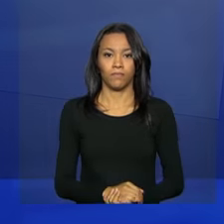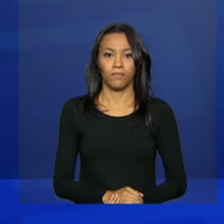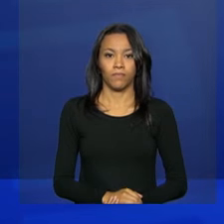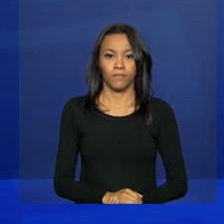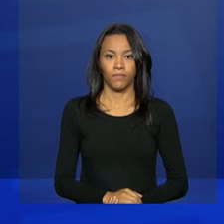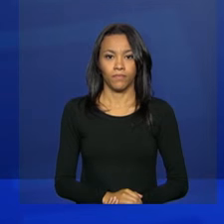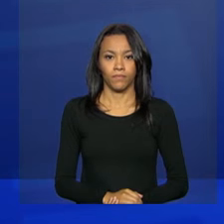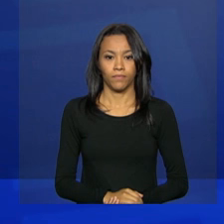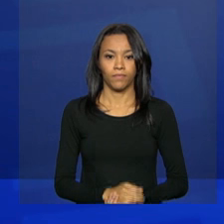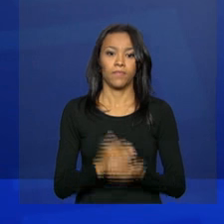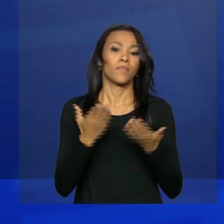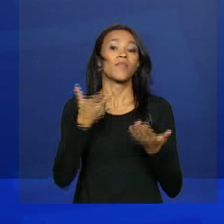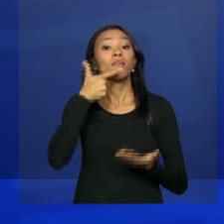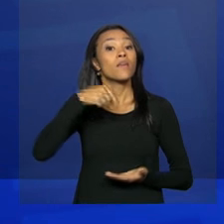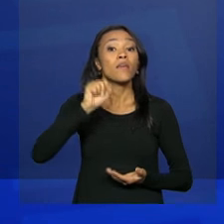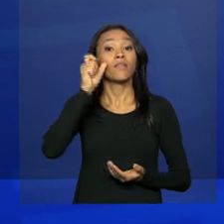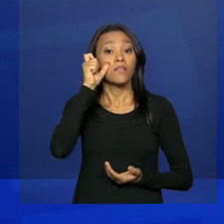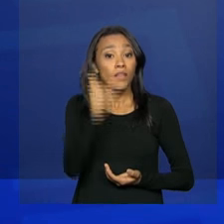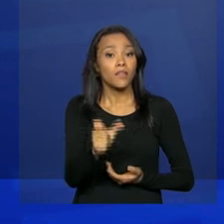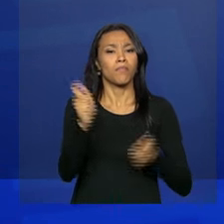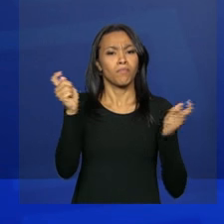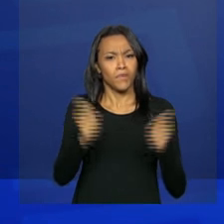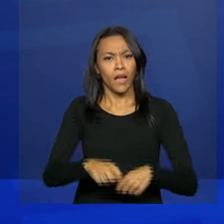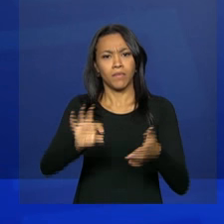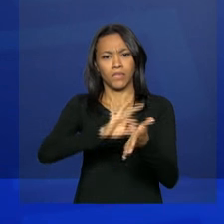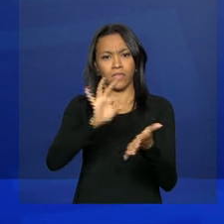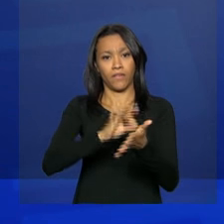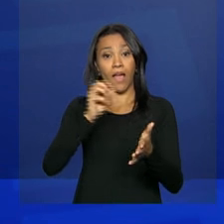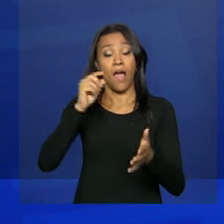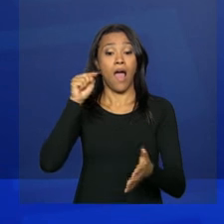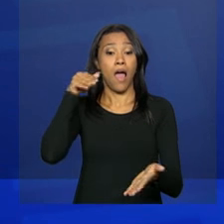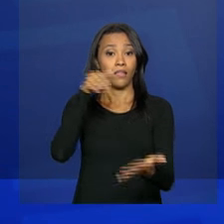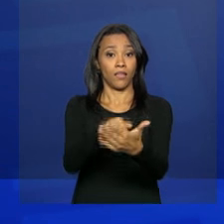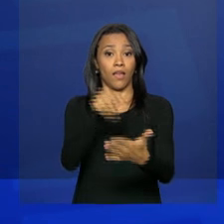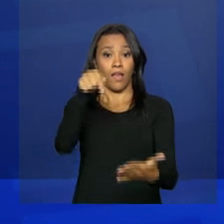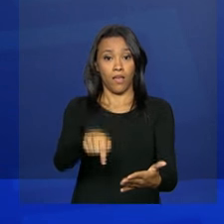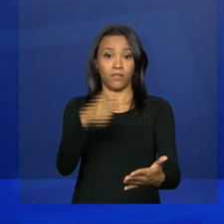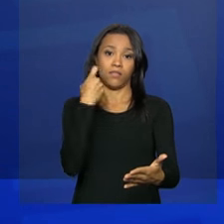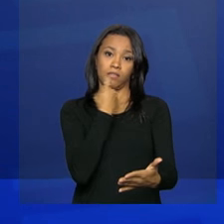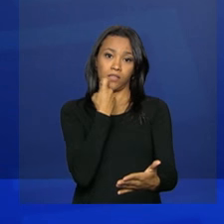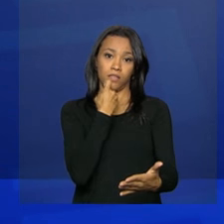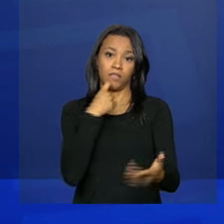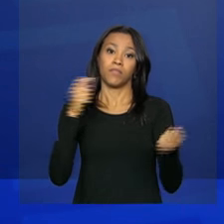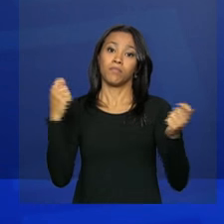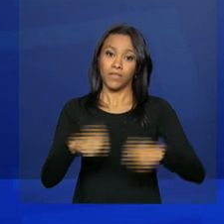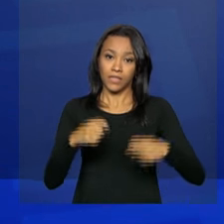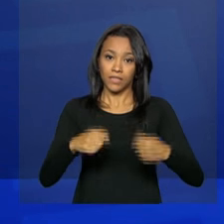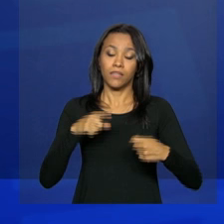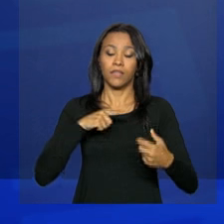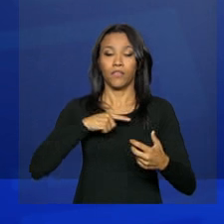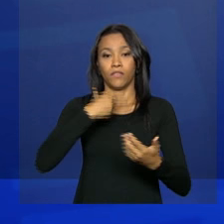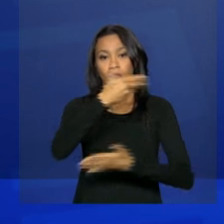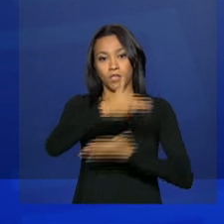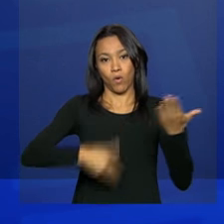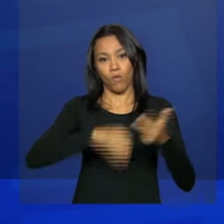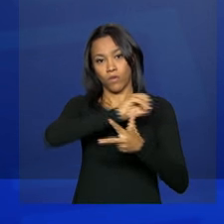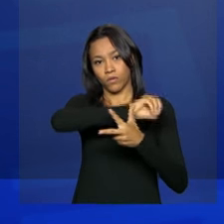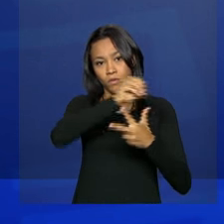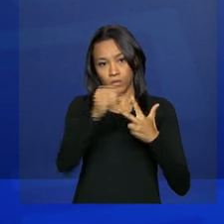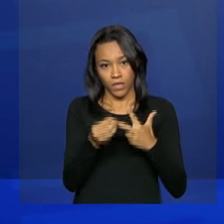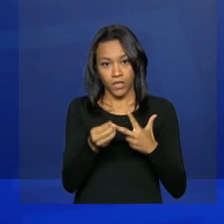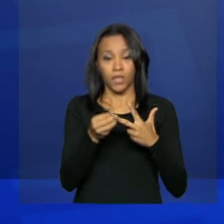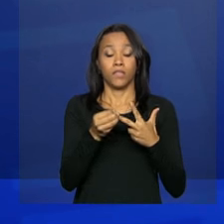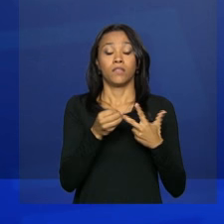estudantil os interessados podem se inscrever até essa sexta-feira é necessário ter feito o Exame Nacional do Ensino Médio